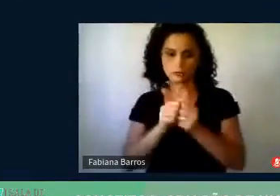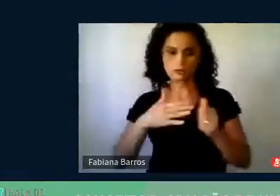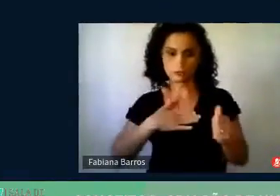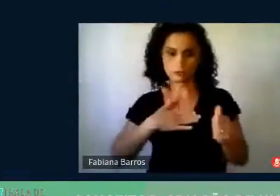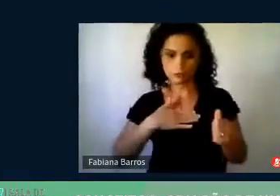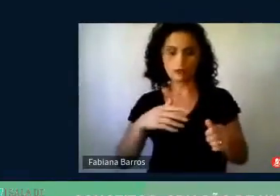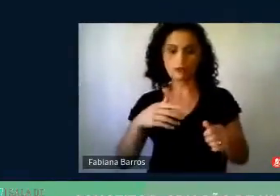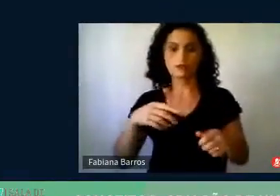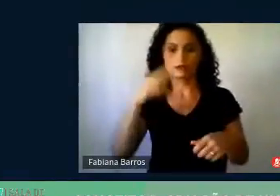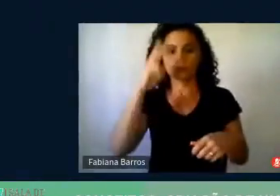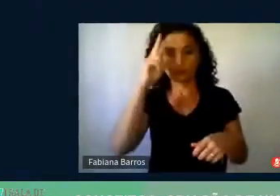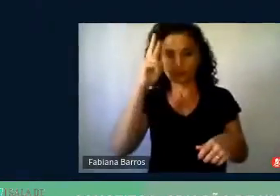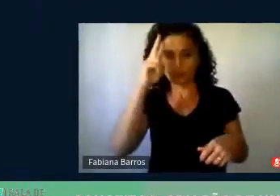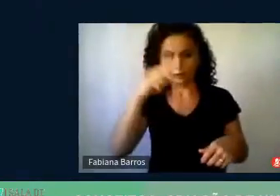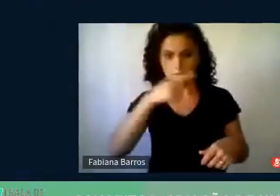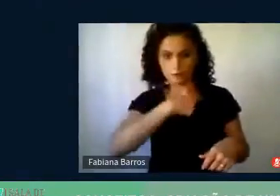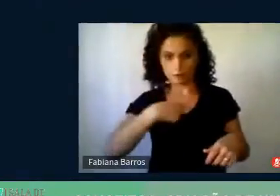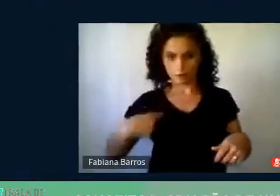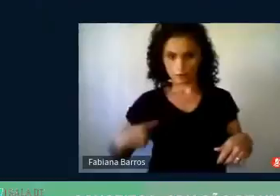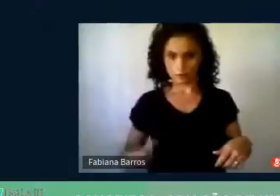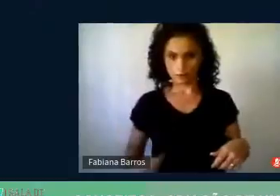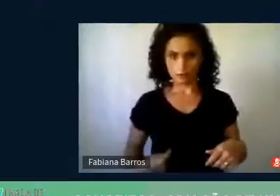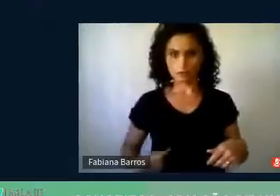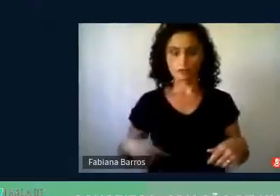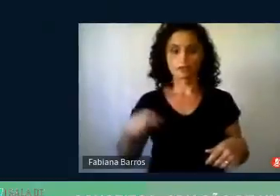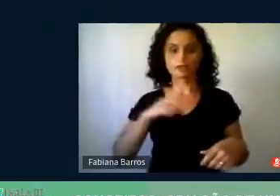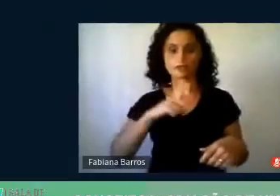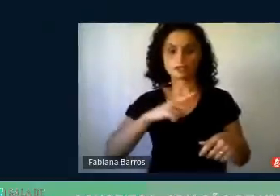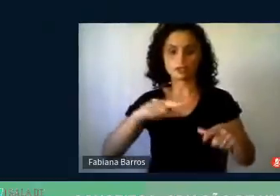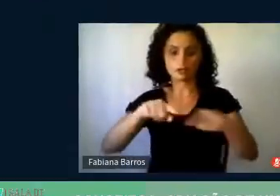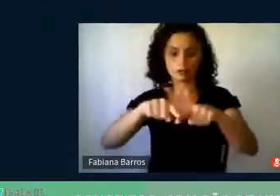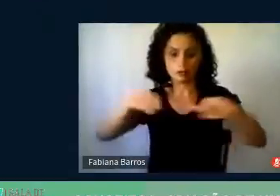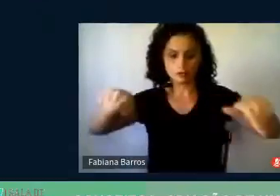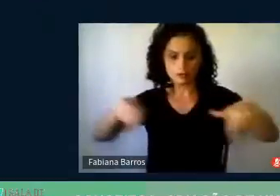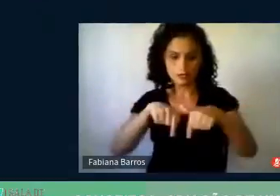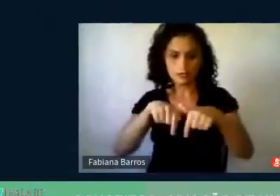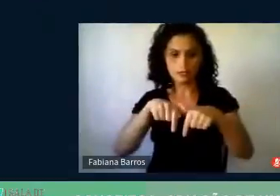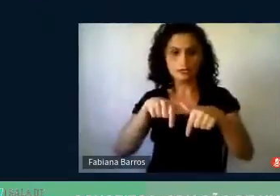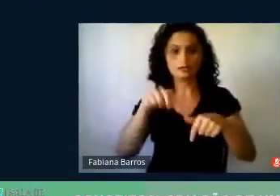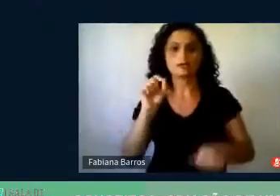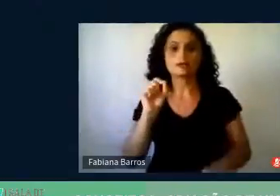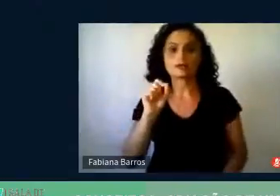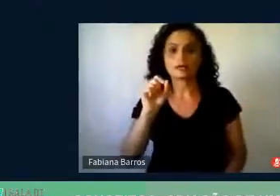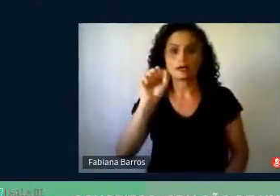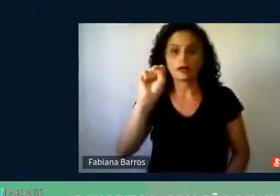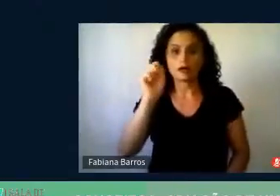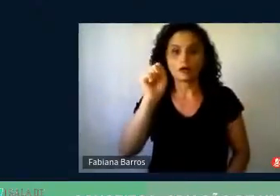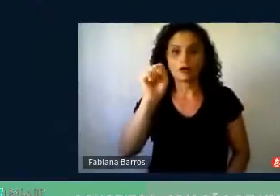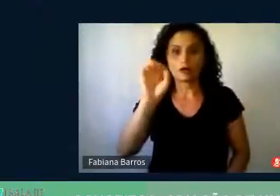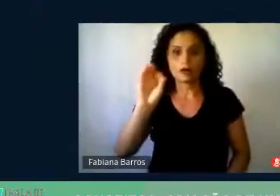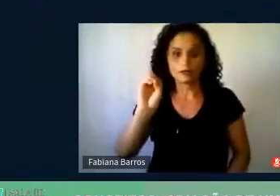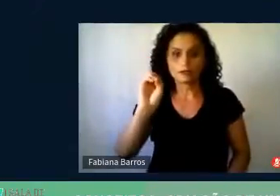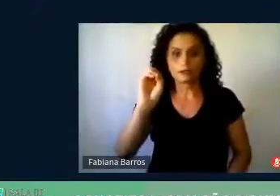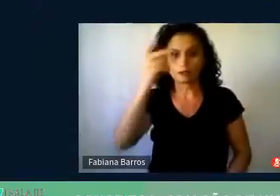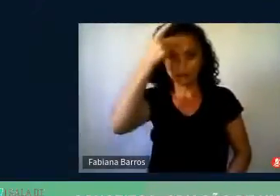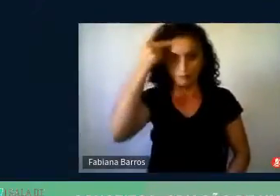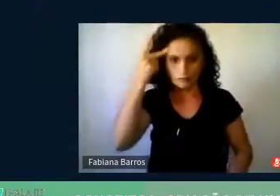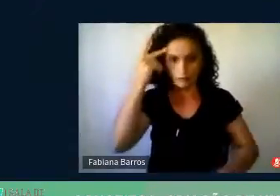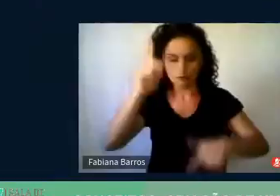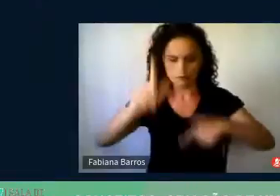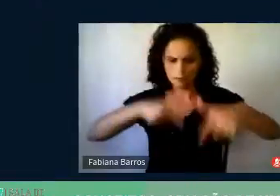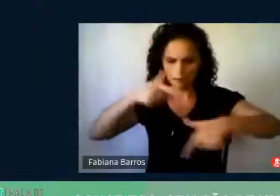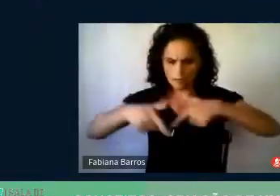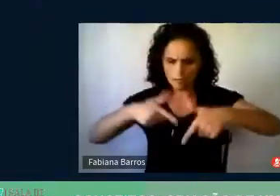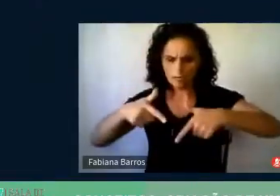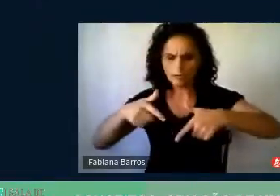montar maiores. E na verdade o que a gente vê é que uma sala de crise, quem faz a diferença são as pessoas. A tecnologia ela vem para